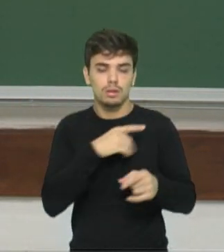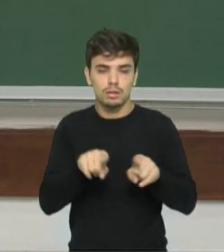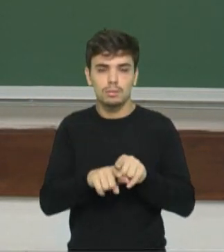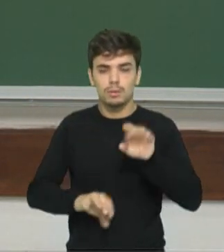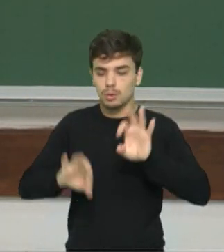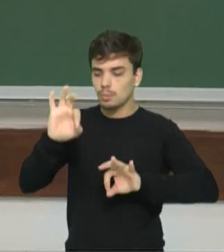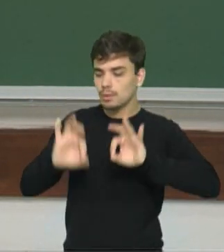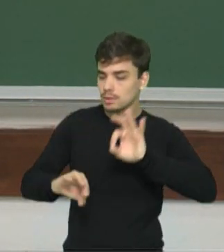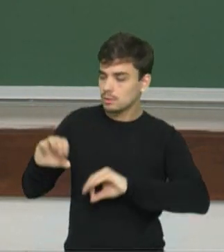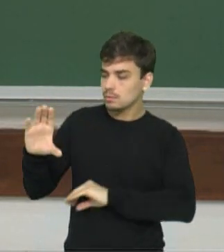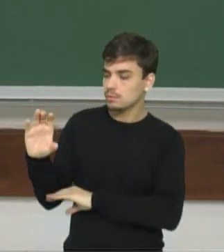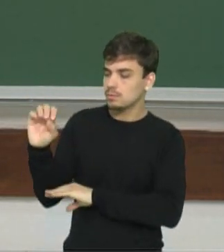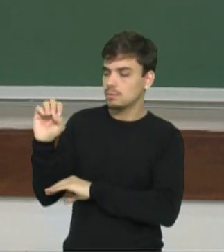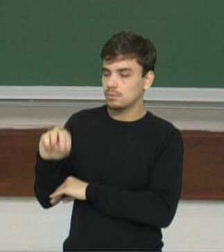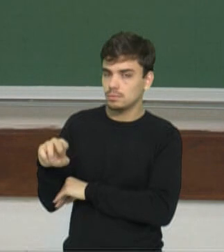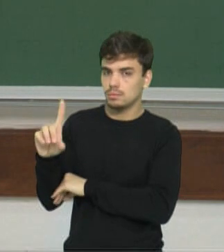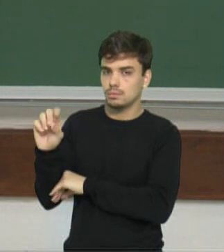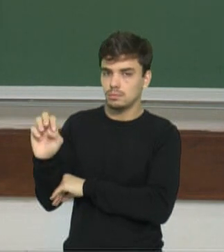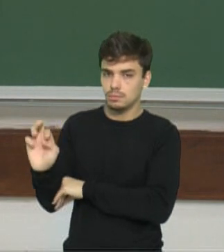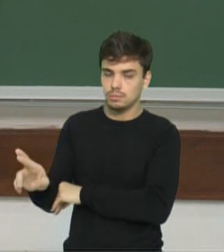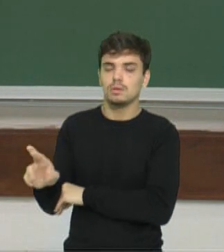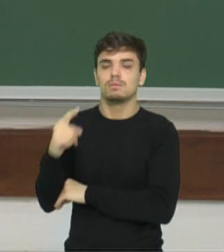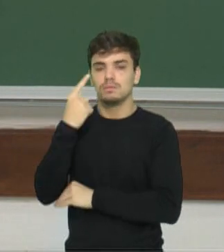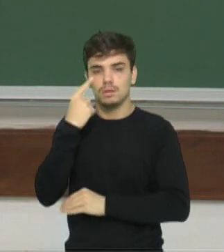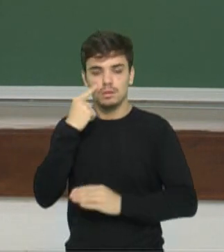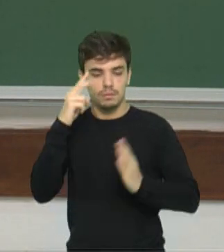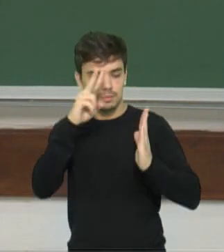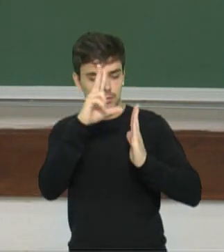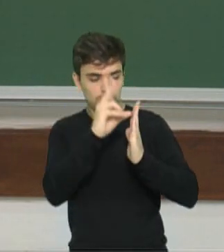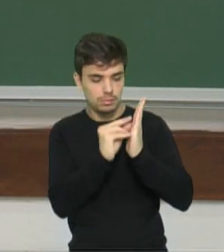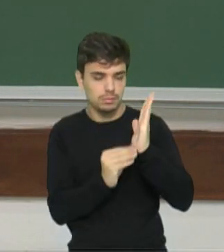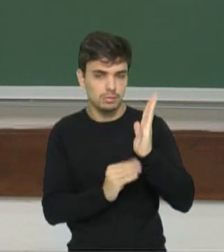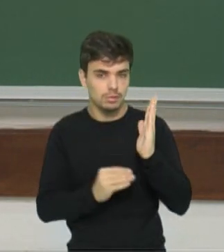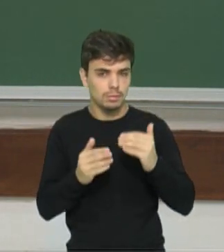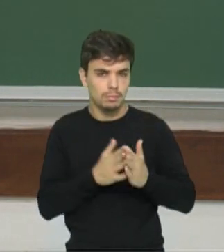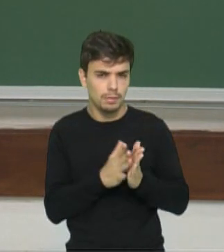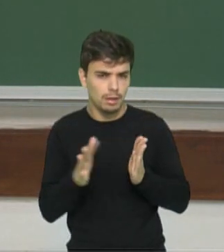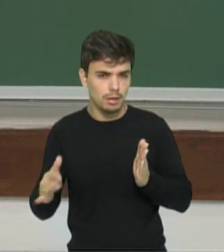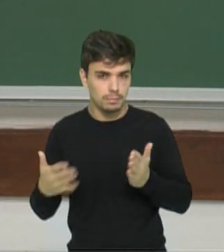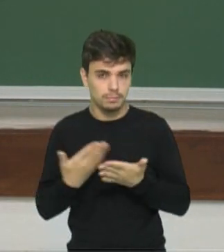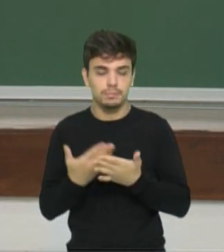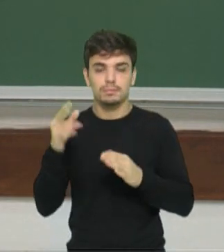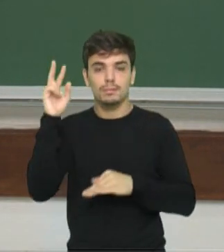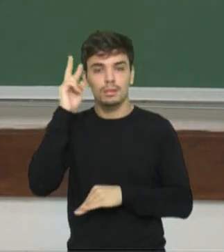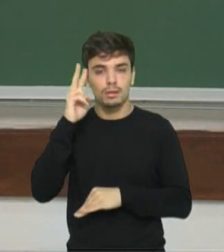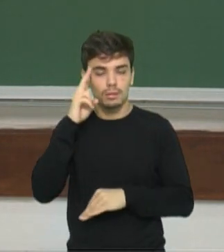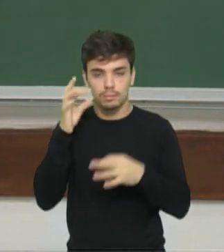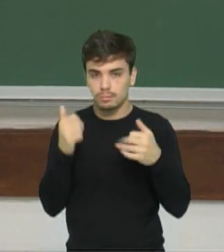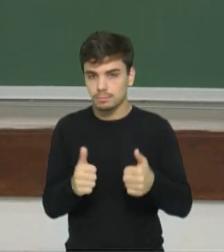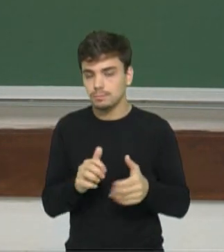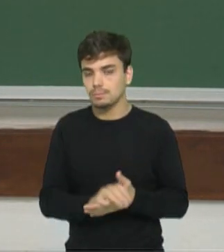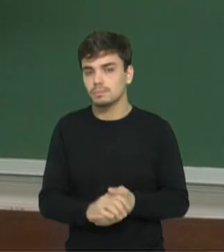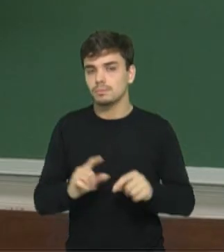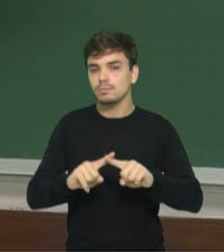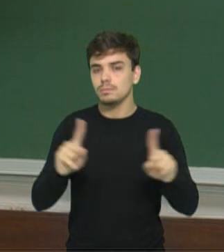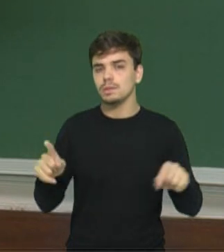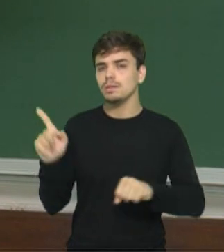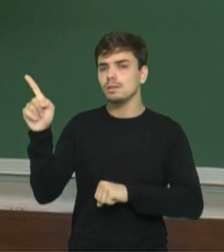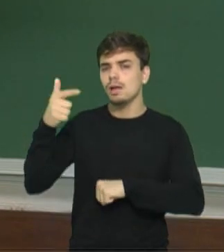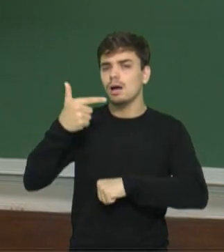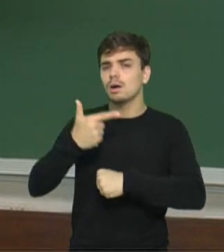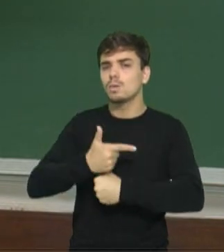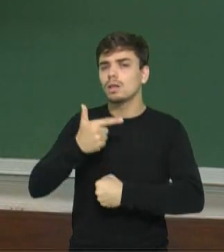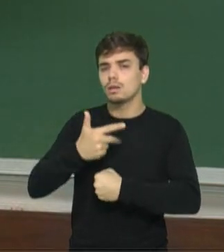uma olhada nesses conteúdos durante essa aula de história, beleza? Pessoal, o caso da Guatemala, um